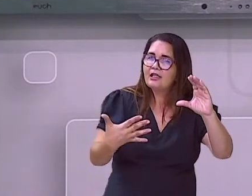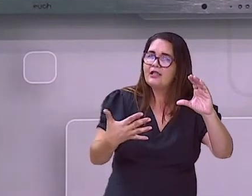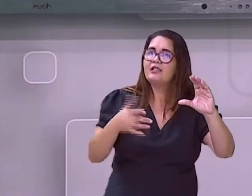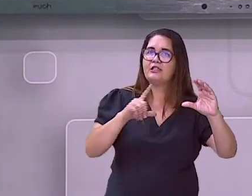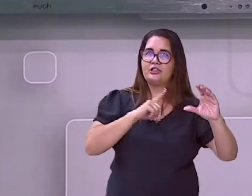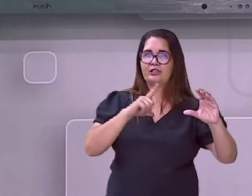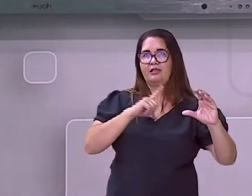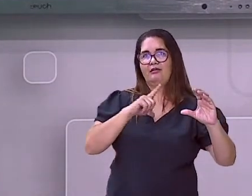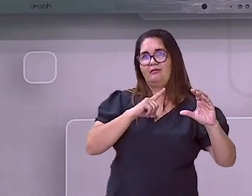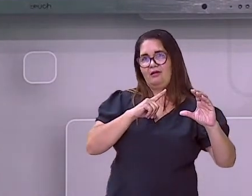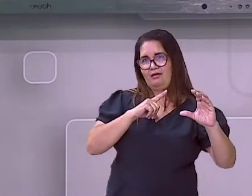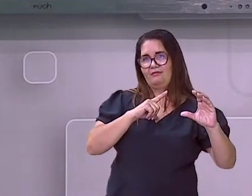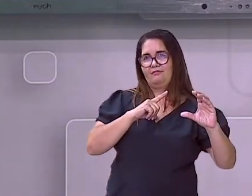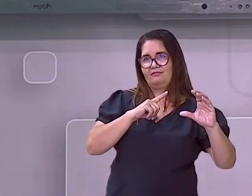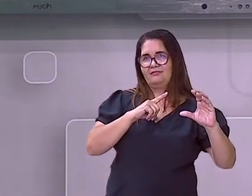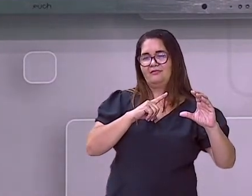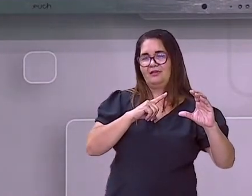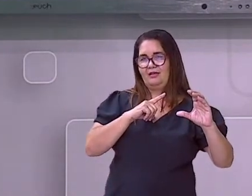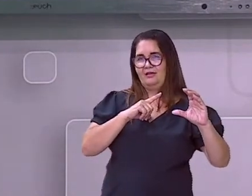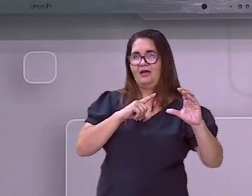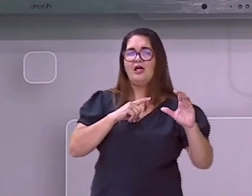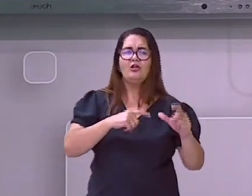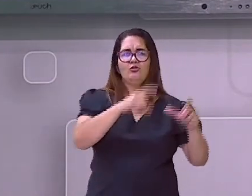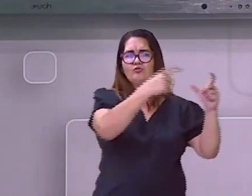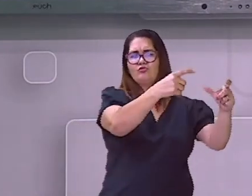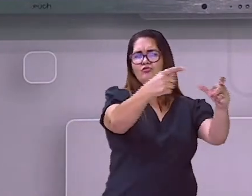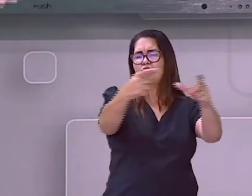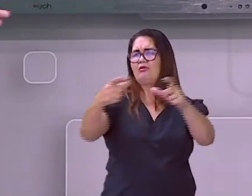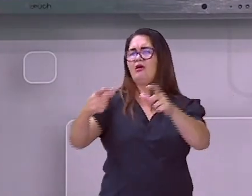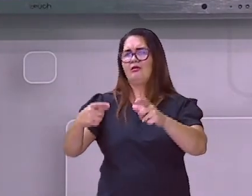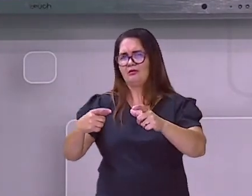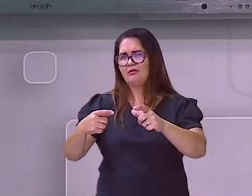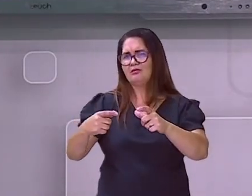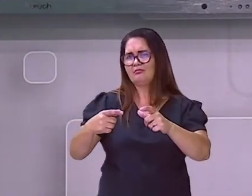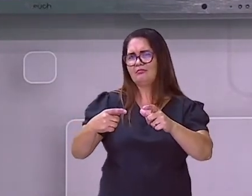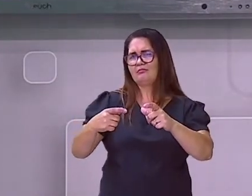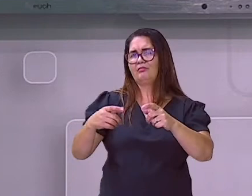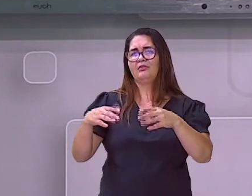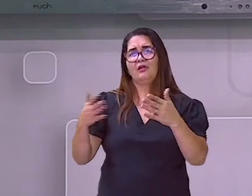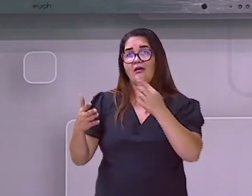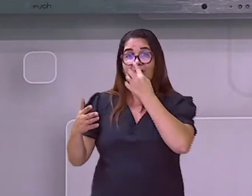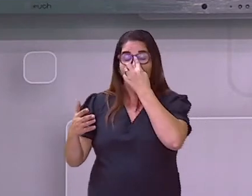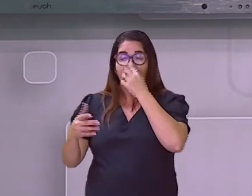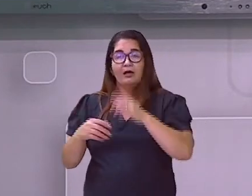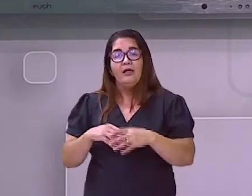distribuídos de maneira irregular. Por quê? Fácil.